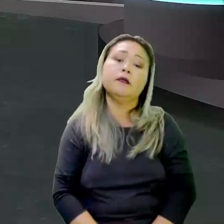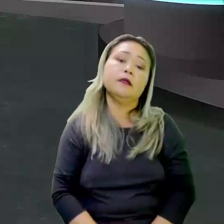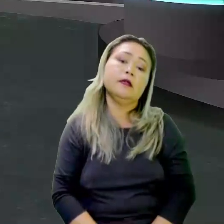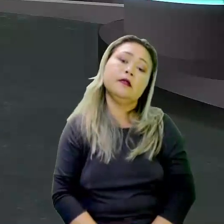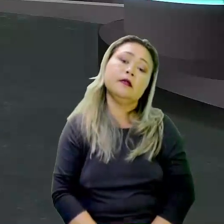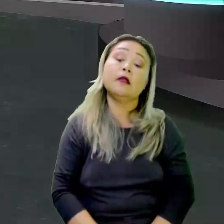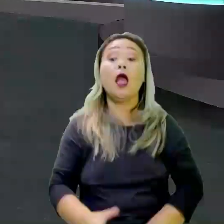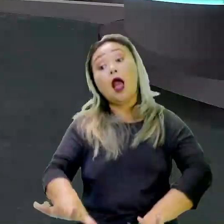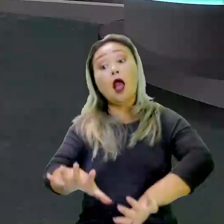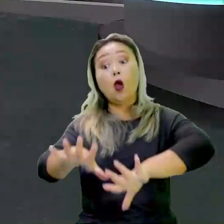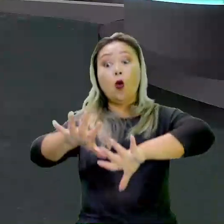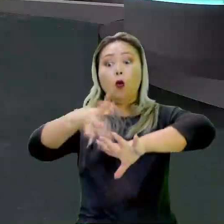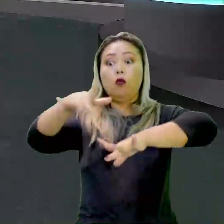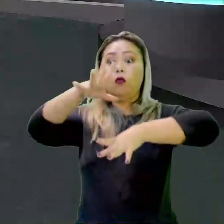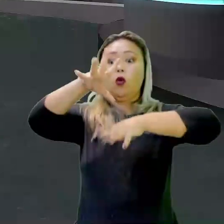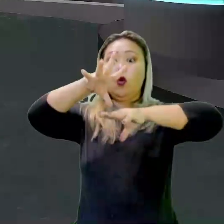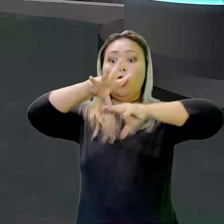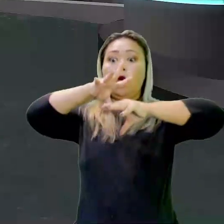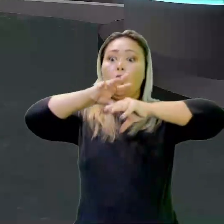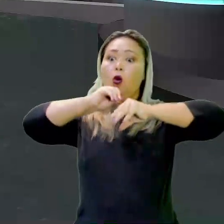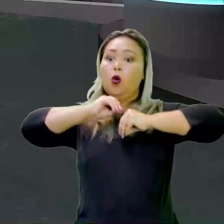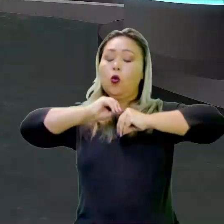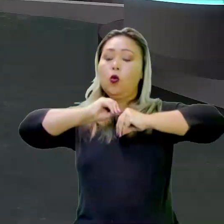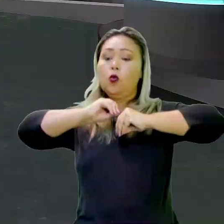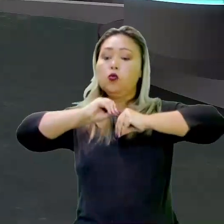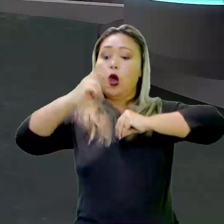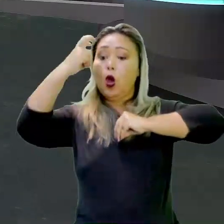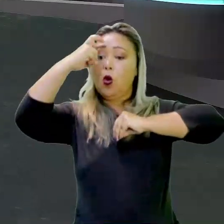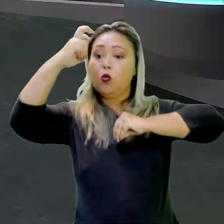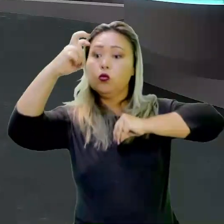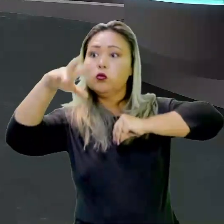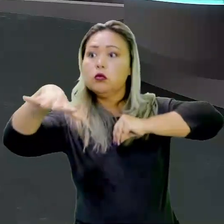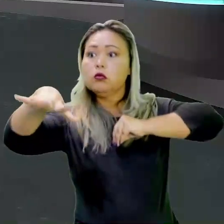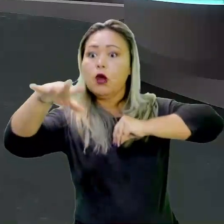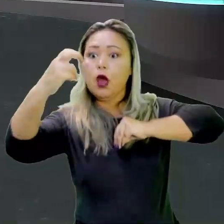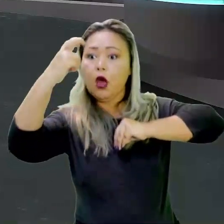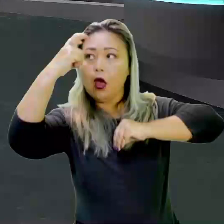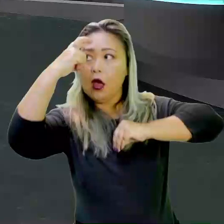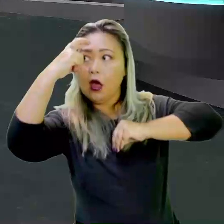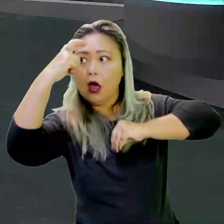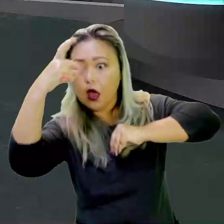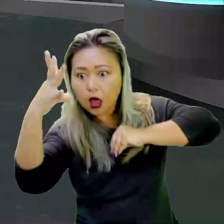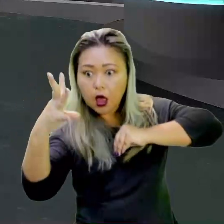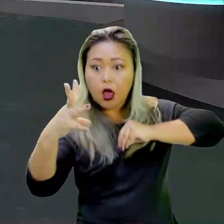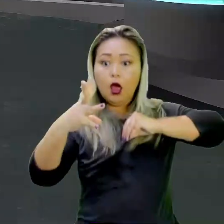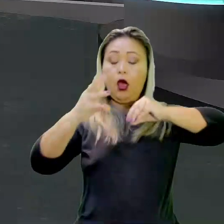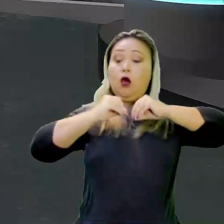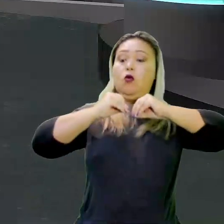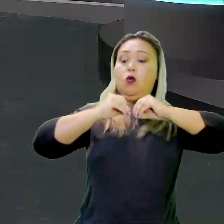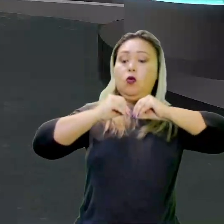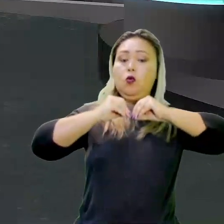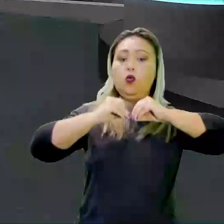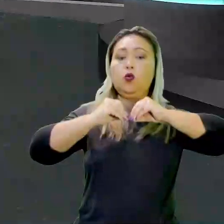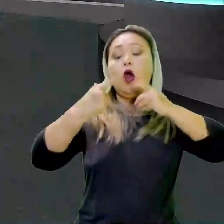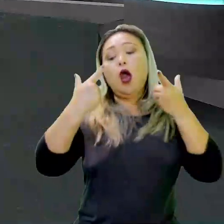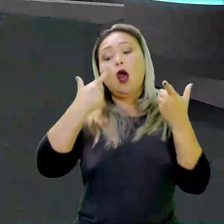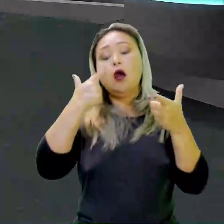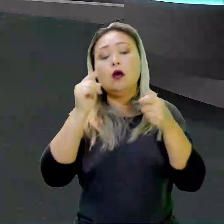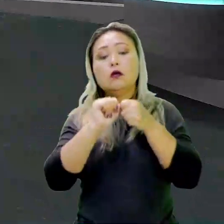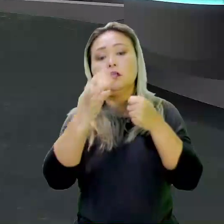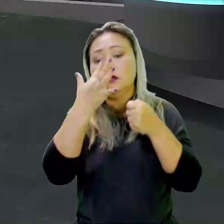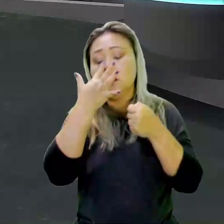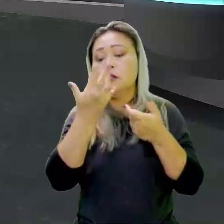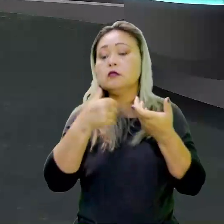como é que eu digo, incorporavam a cultura de quem eles dominavam, dos dominados. Por isso que nós observamos ali que a